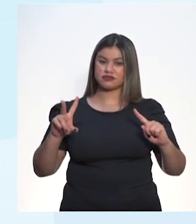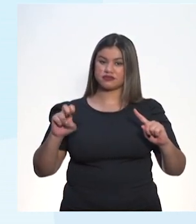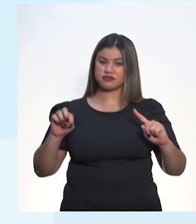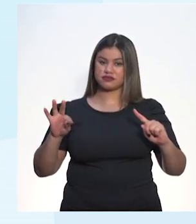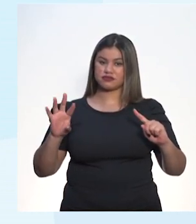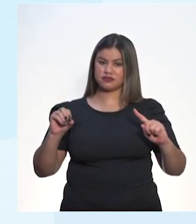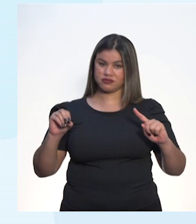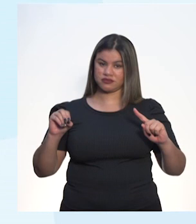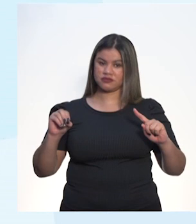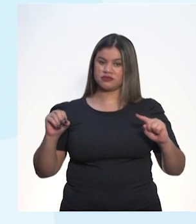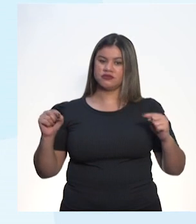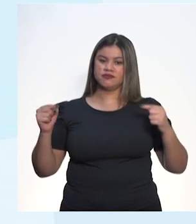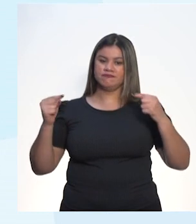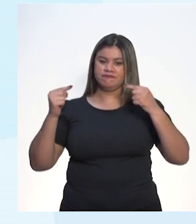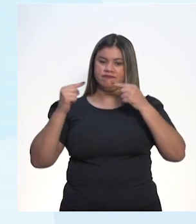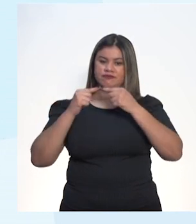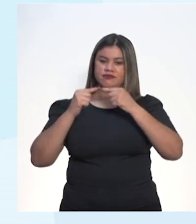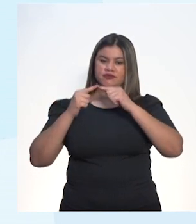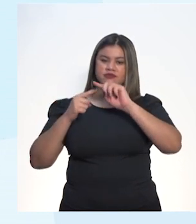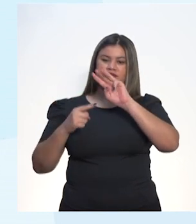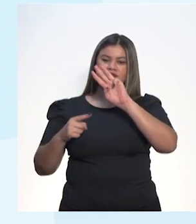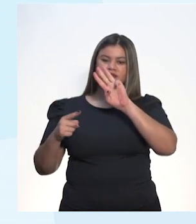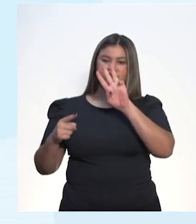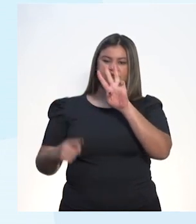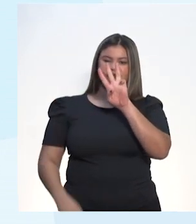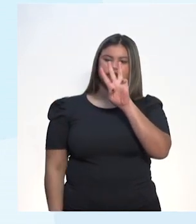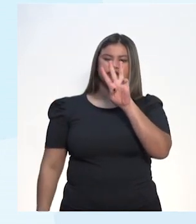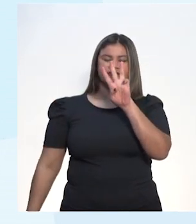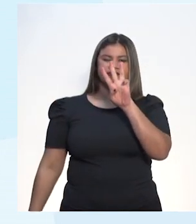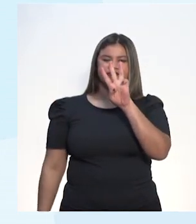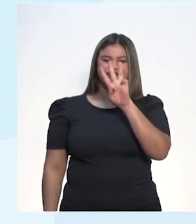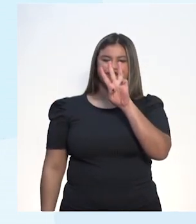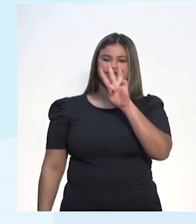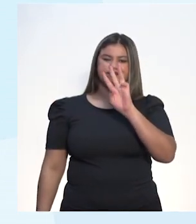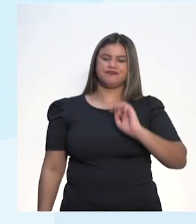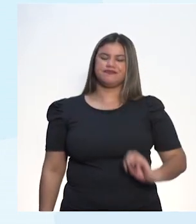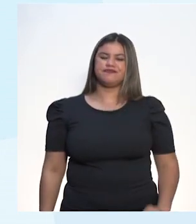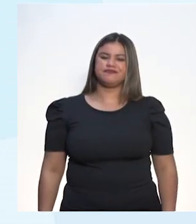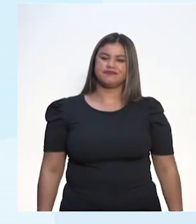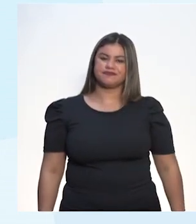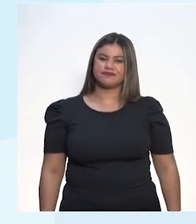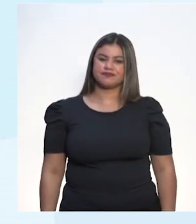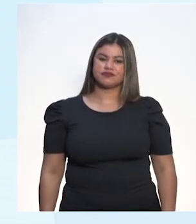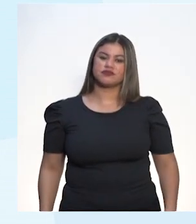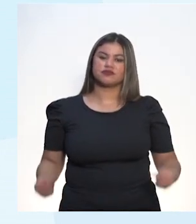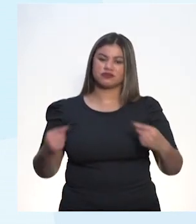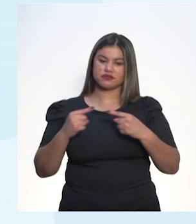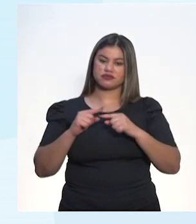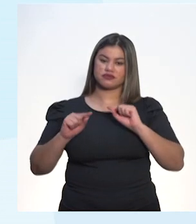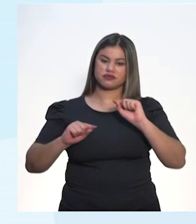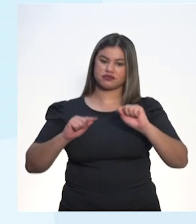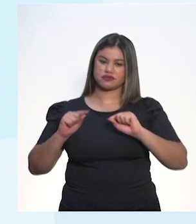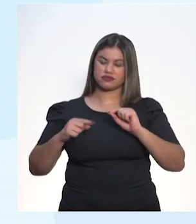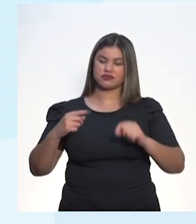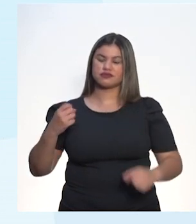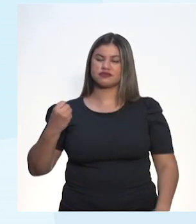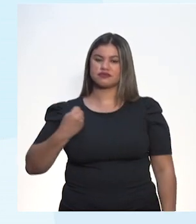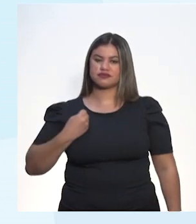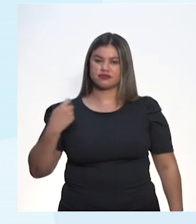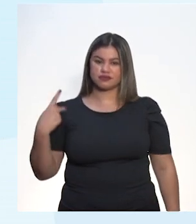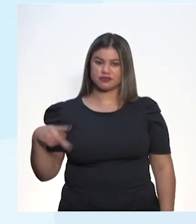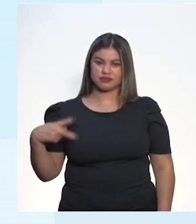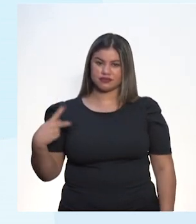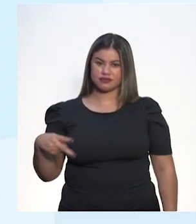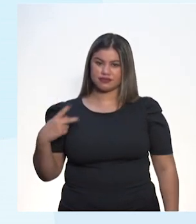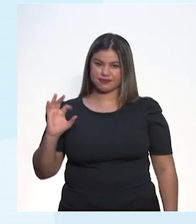evento, ele tem apenas 3, que são os números pares,